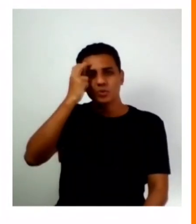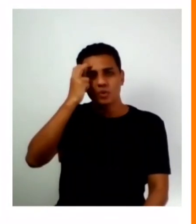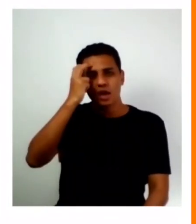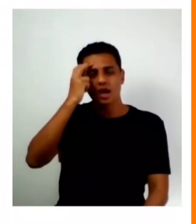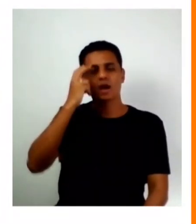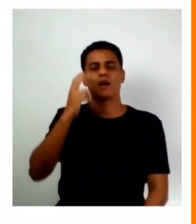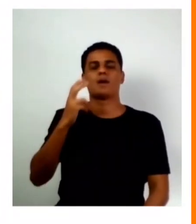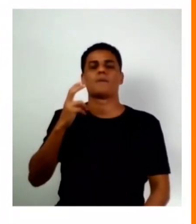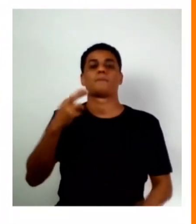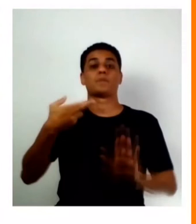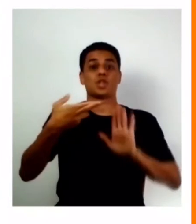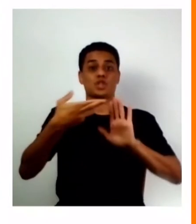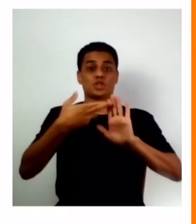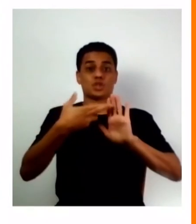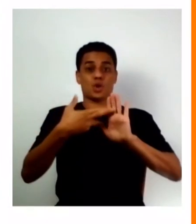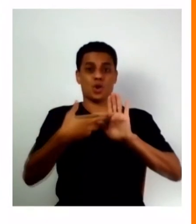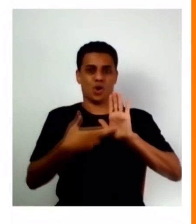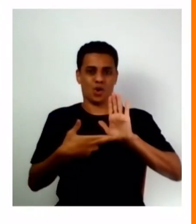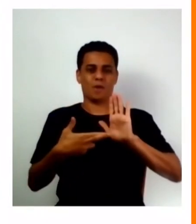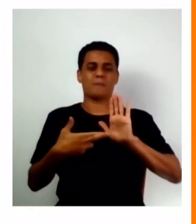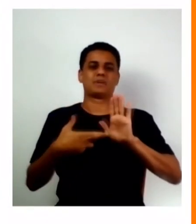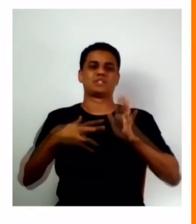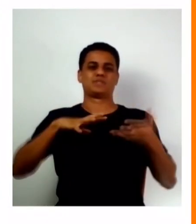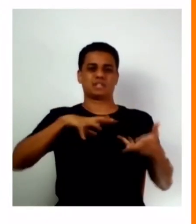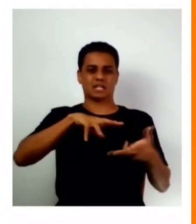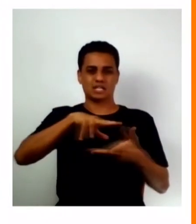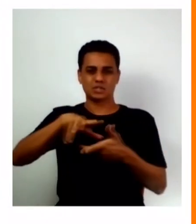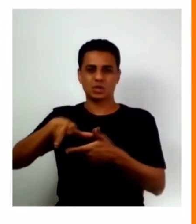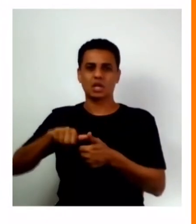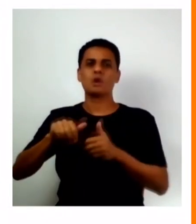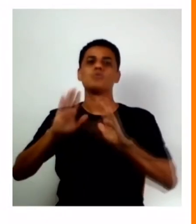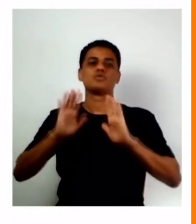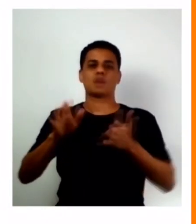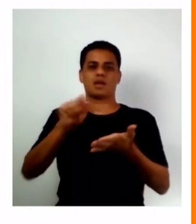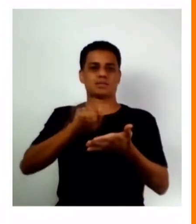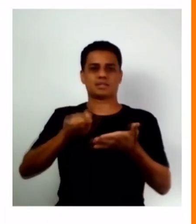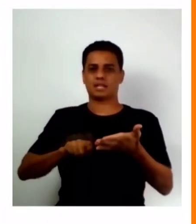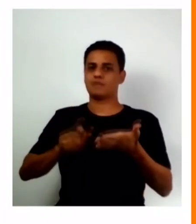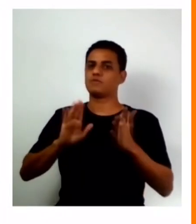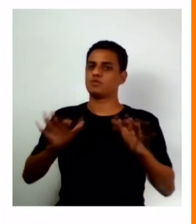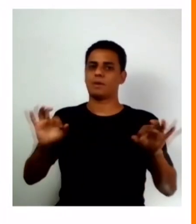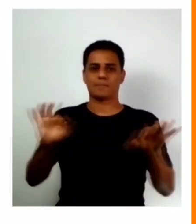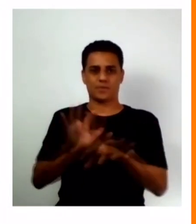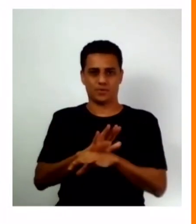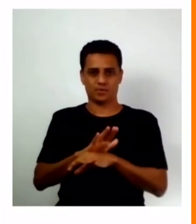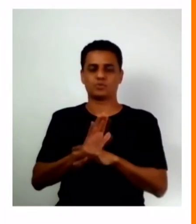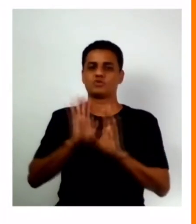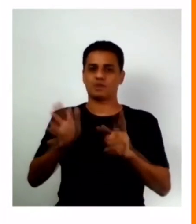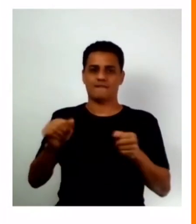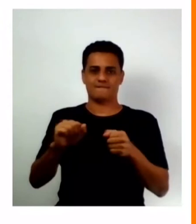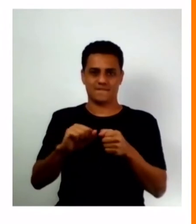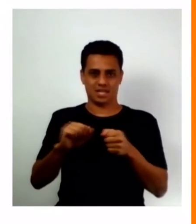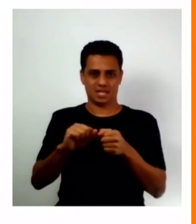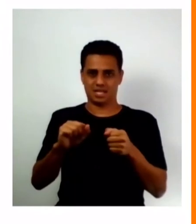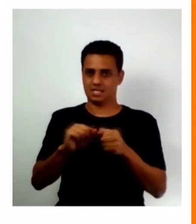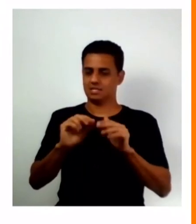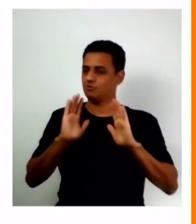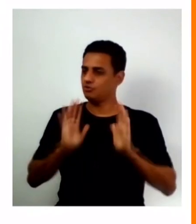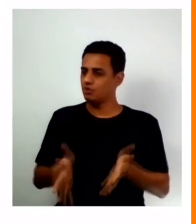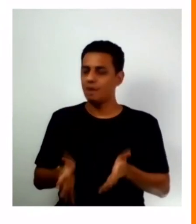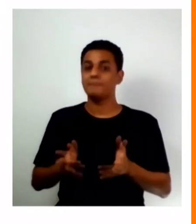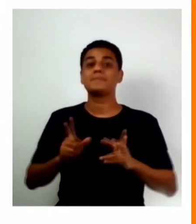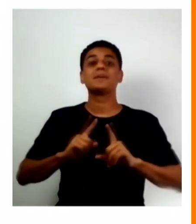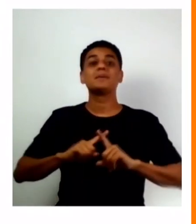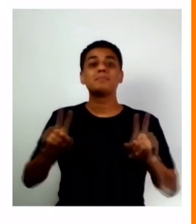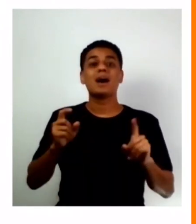internacional está escrita, está feita. O que passa é que os países não a